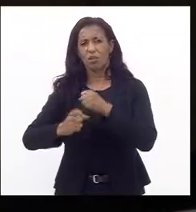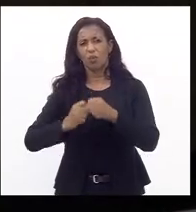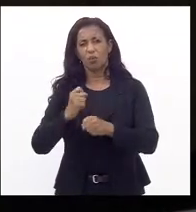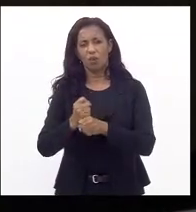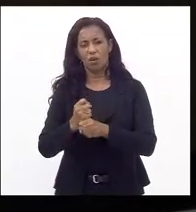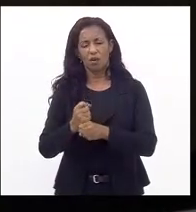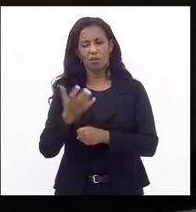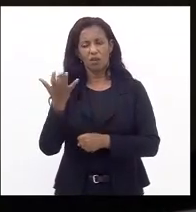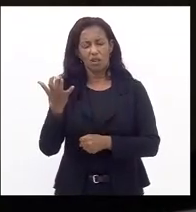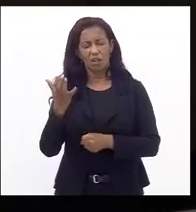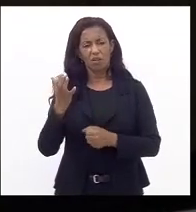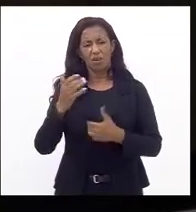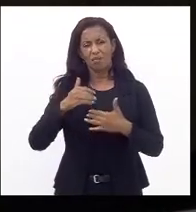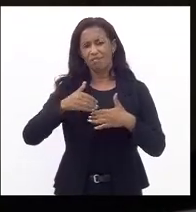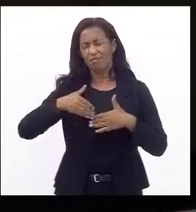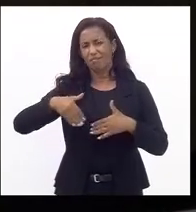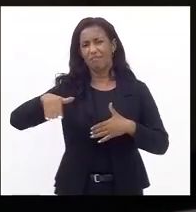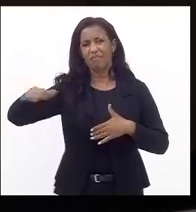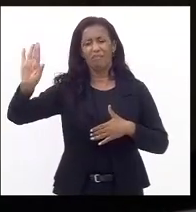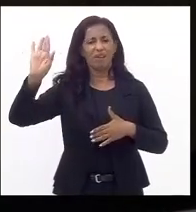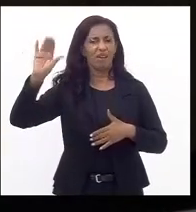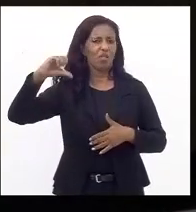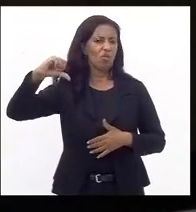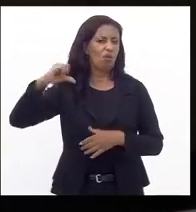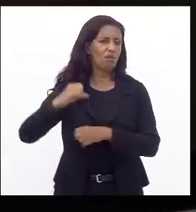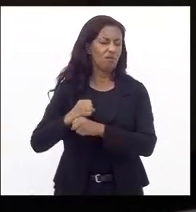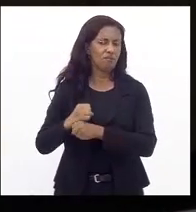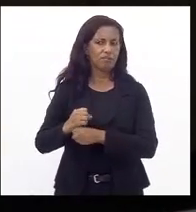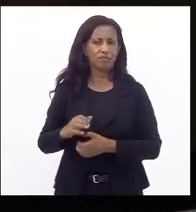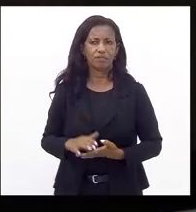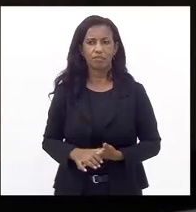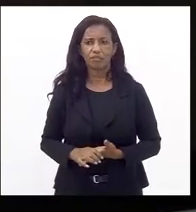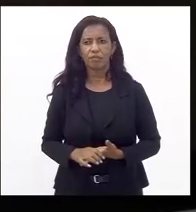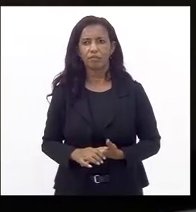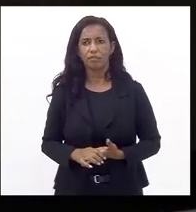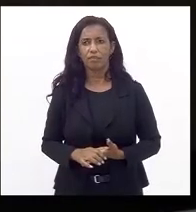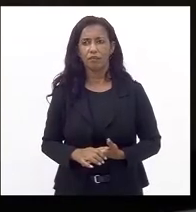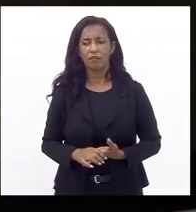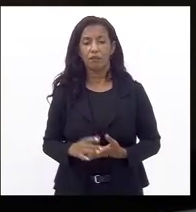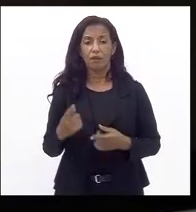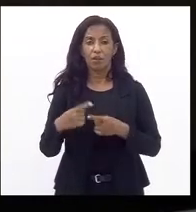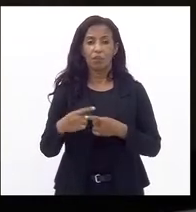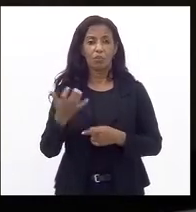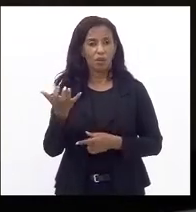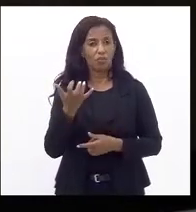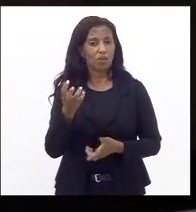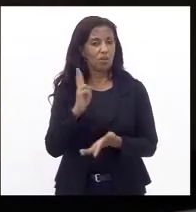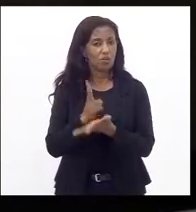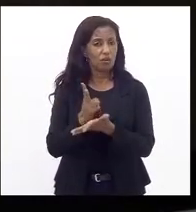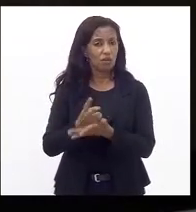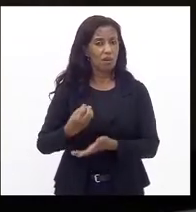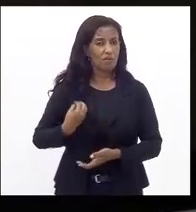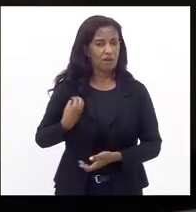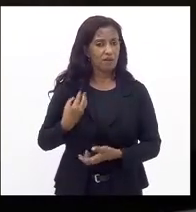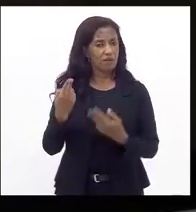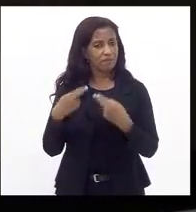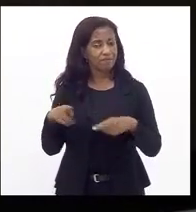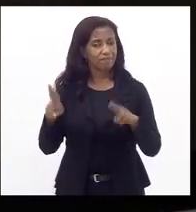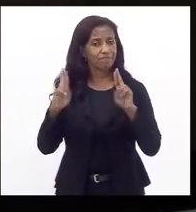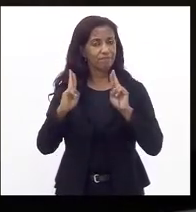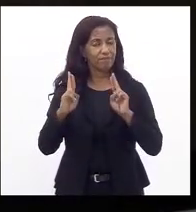eu quero adiar Sua bomba para daqui a 9 anos é porque Quero manter viva a esperança